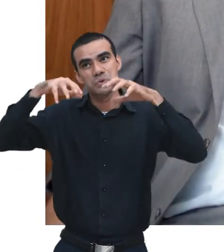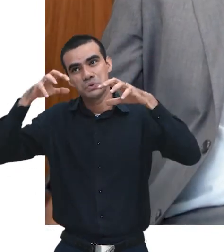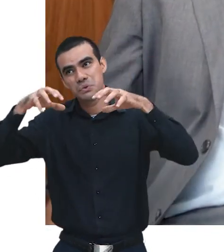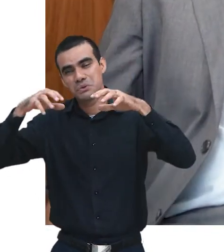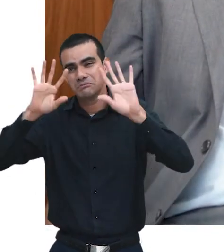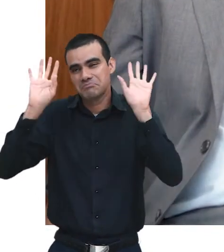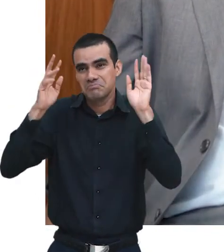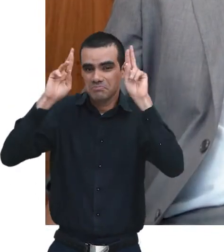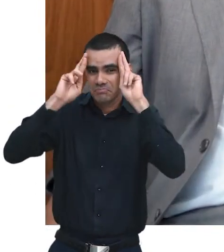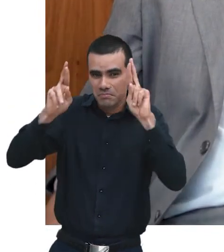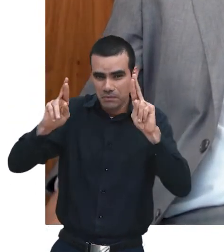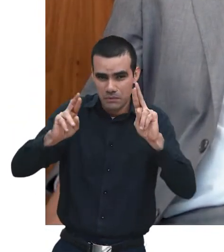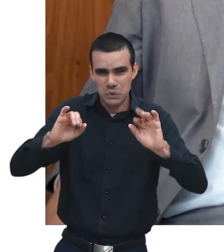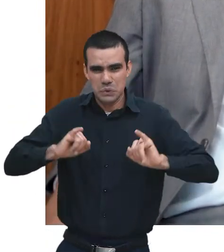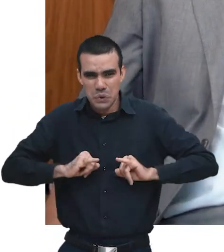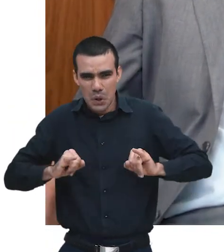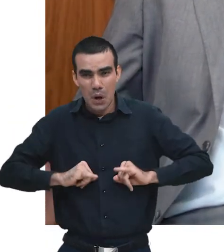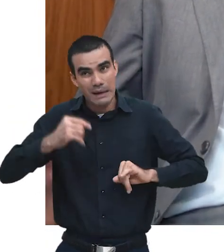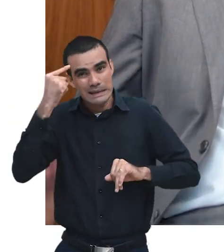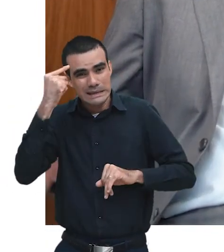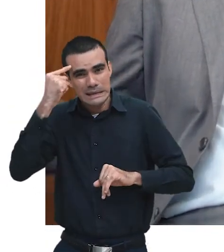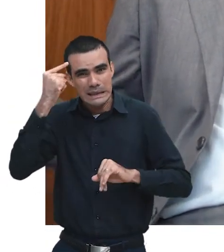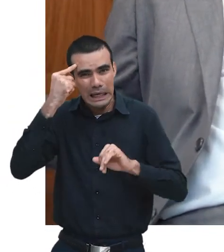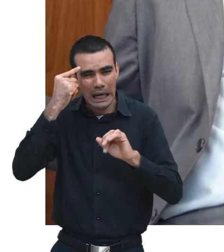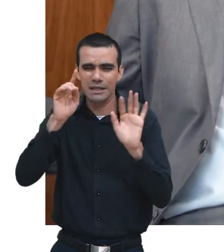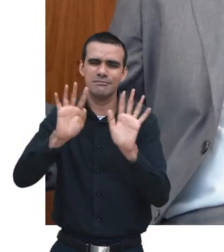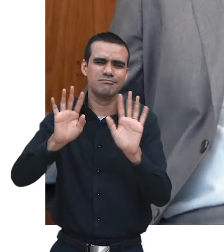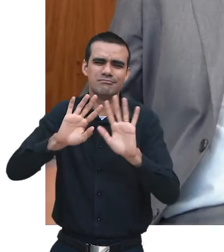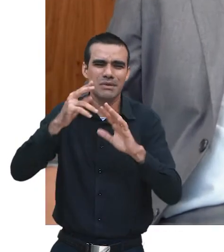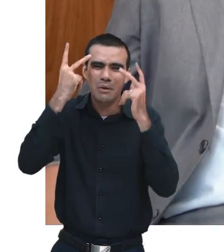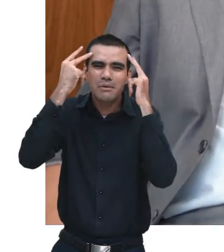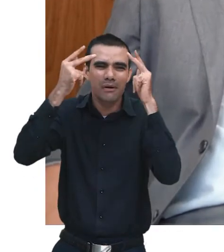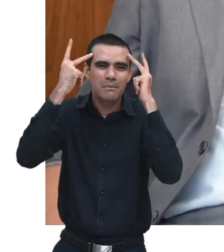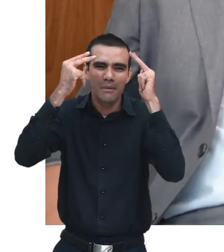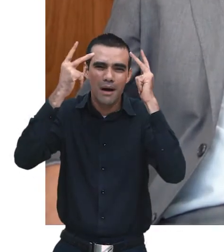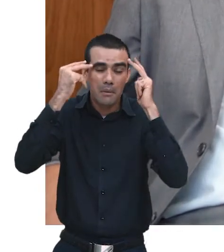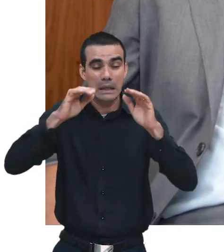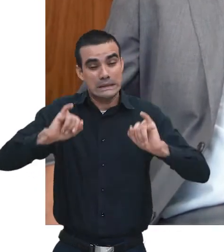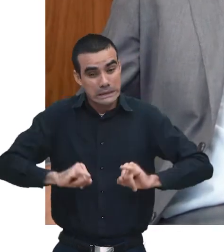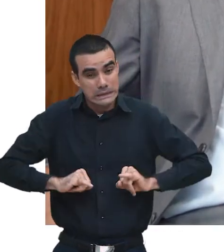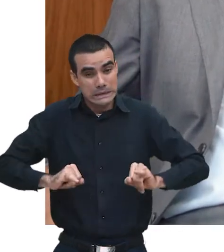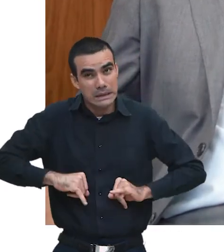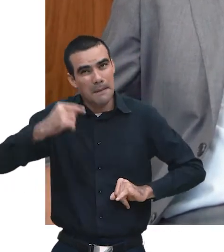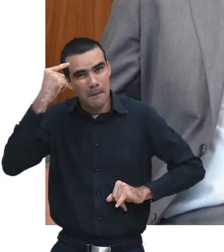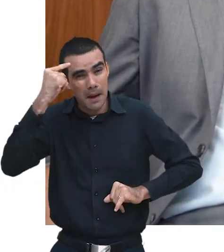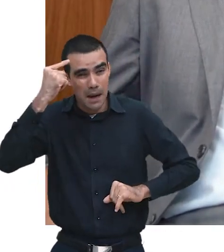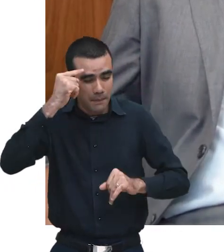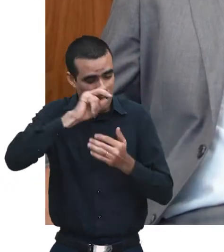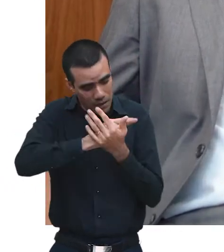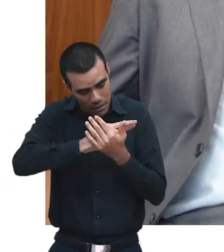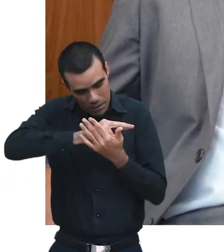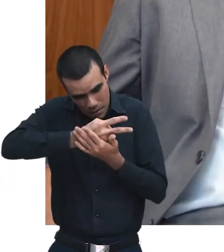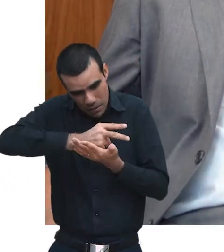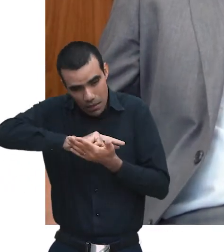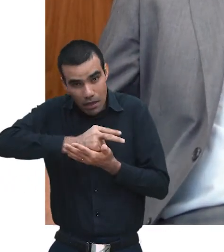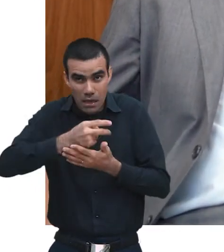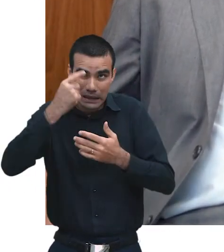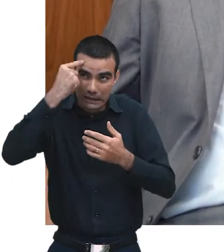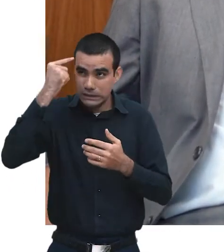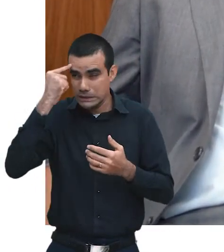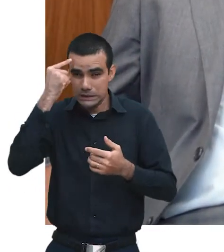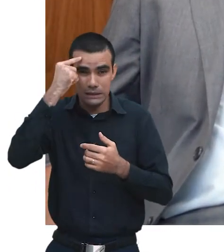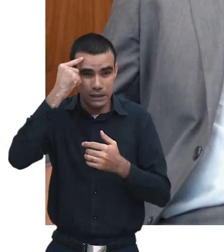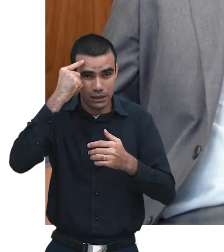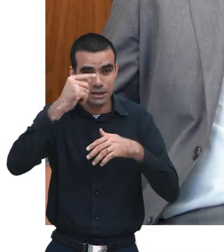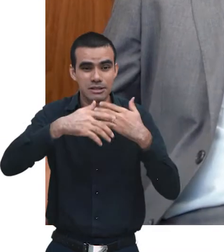Tá chuva porque tá chuva, entendeu? Mas você sofre com isso? Se o indivíduo não sofre com isso, então tá tudo bem. A questão fica sofrendo. Acordar e dormir com aquela questão